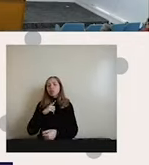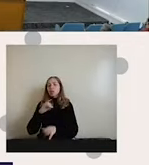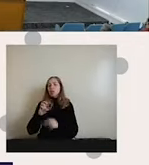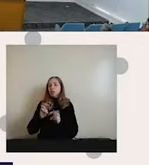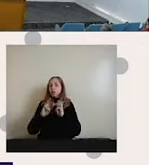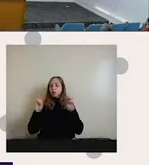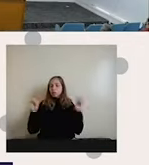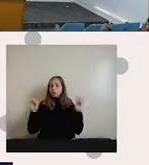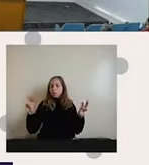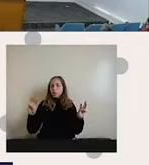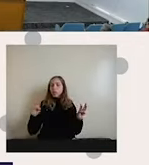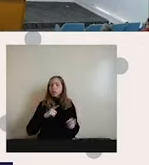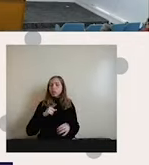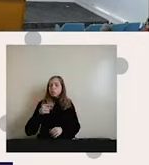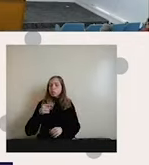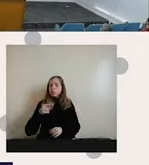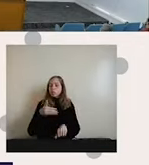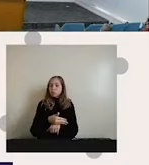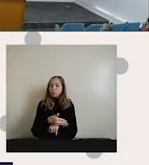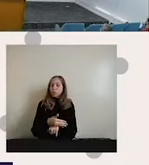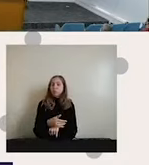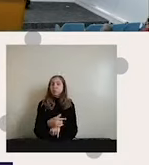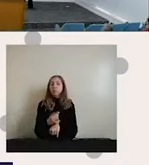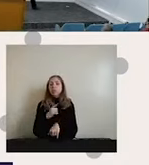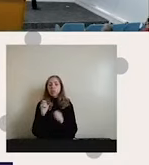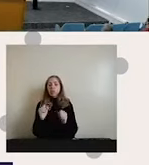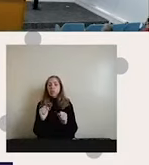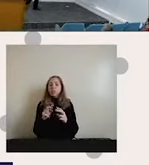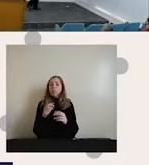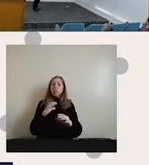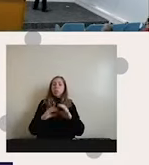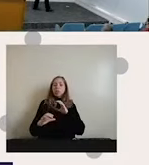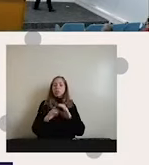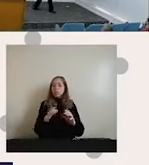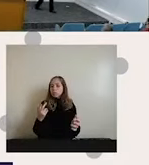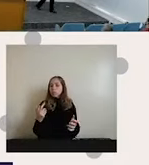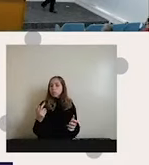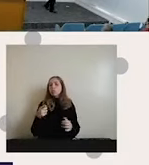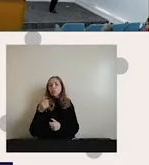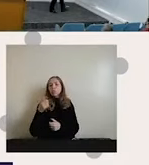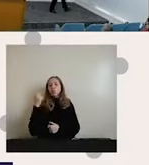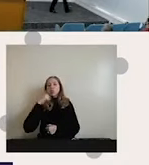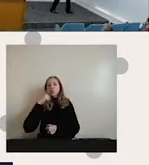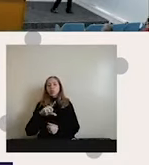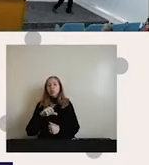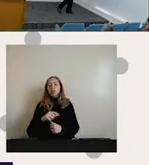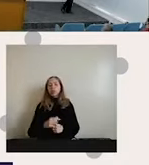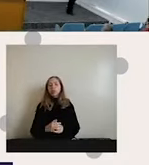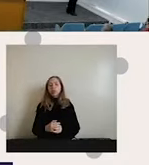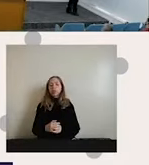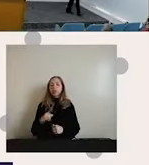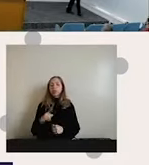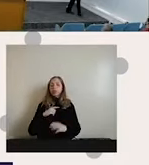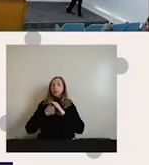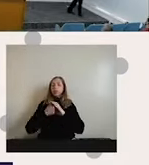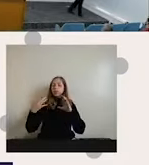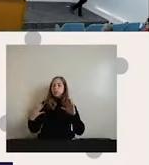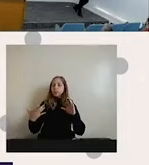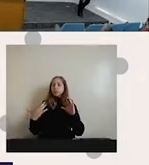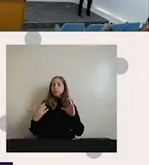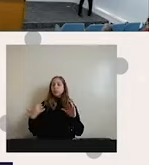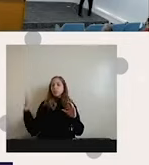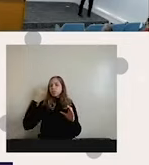e faz, então, essa comunicação, e aí você consegue caracterizar, na verdade, para a esfera